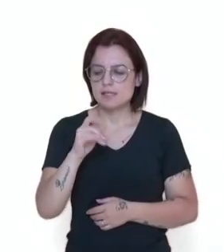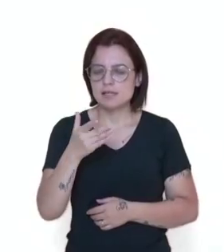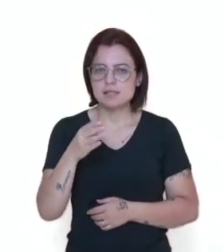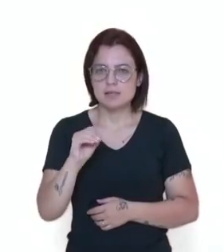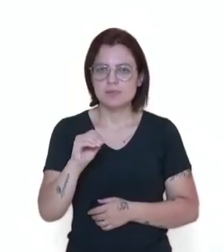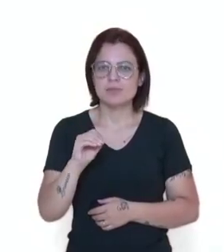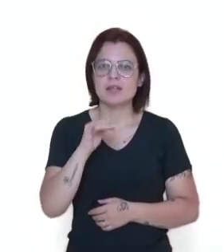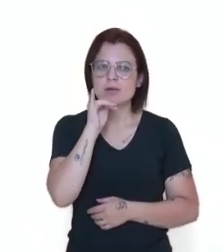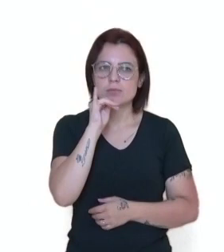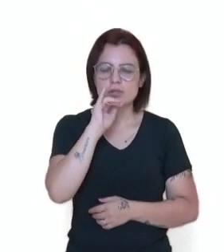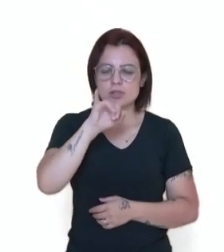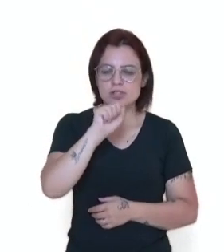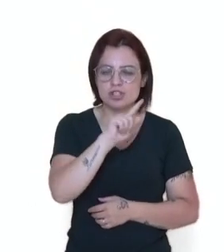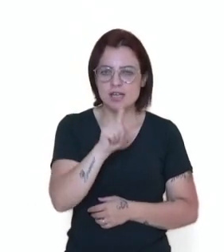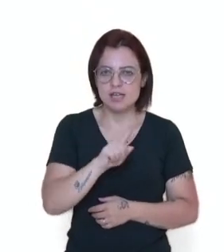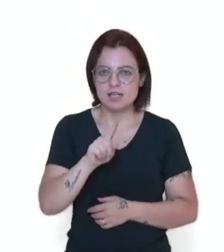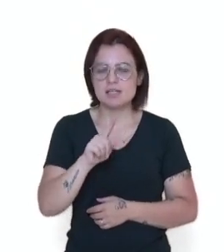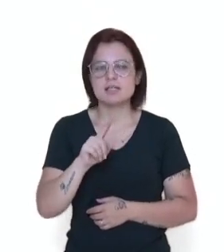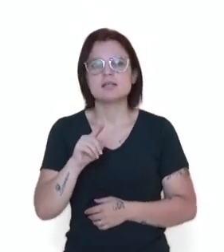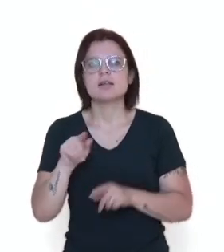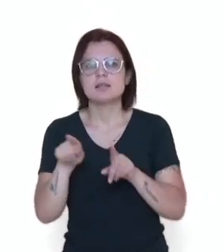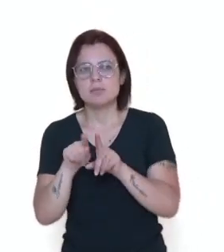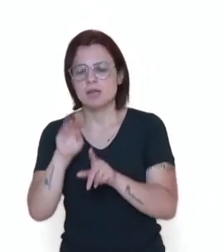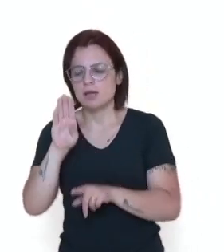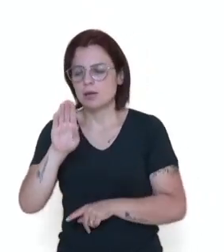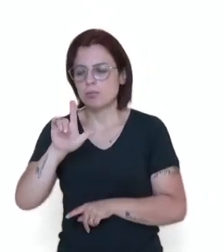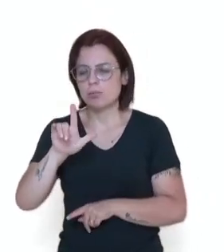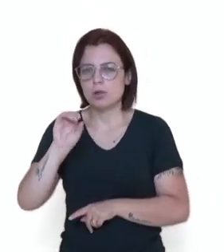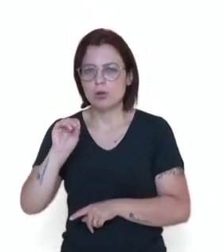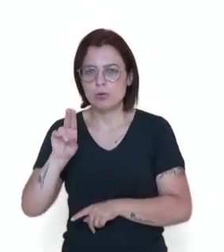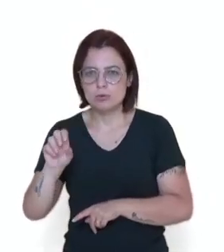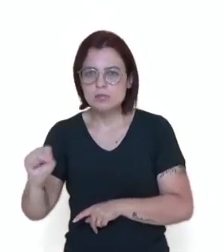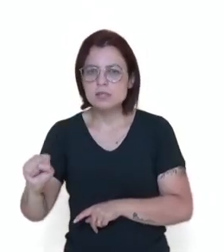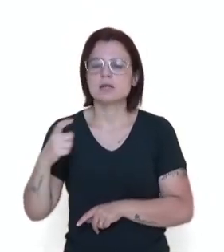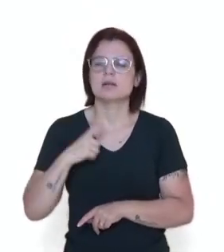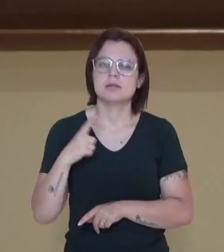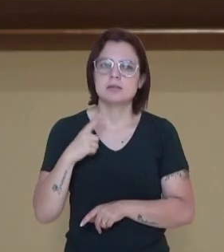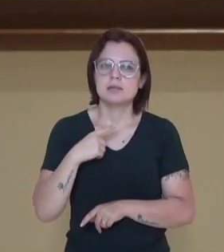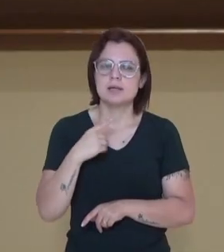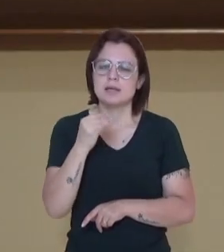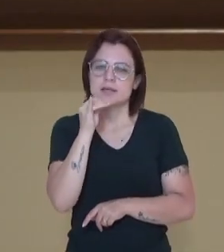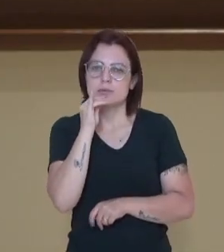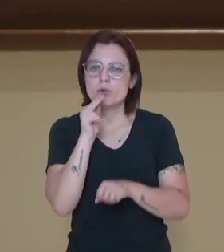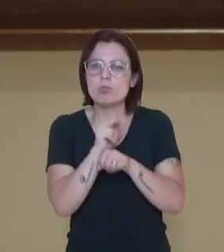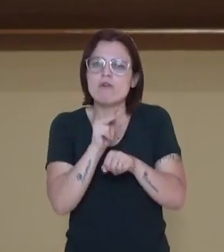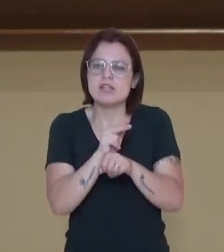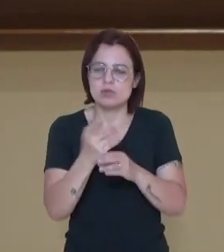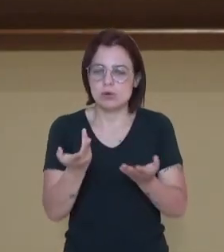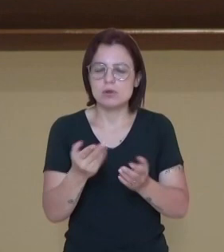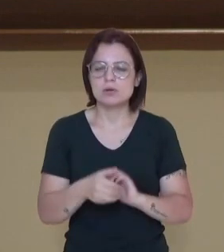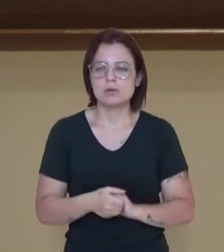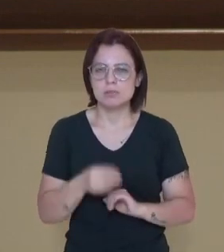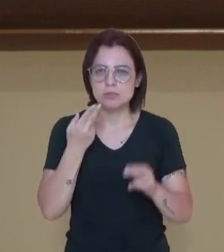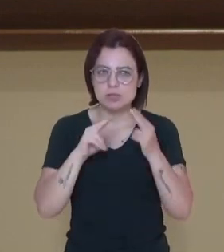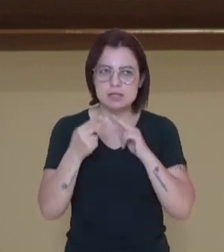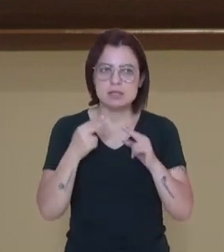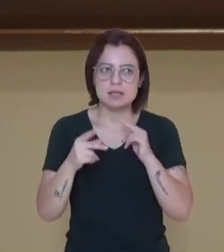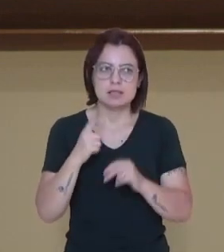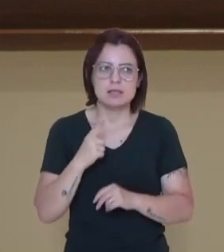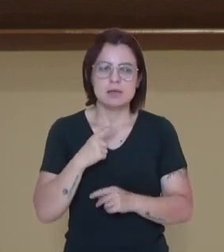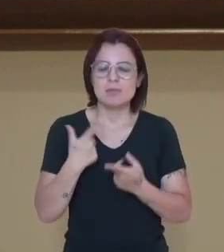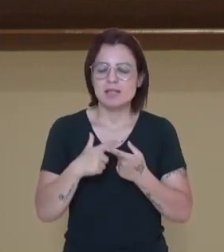o jazz trabalha com um improviso de arranjos musicais. Muitas vezes, na hora da execução da música,